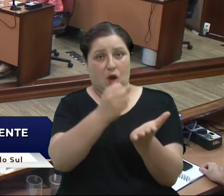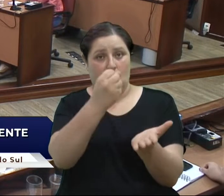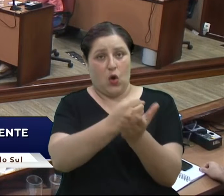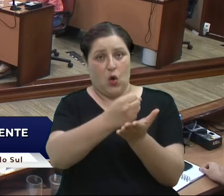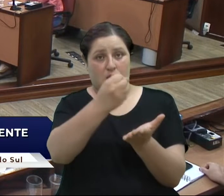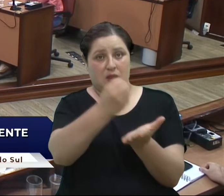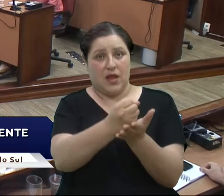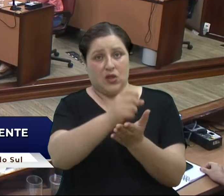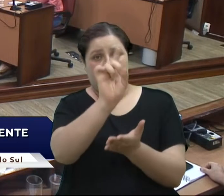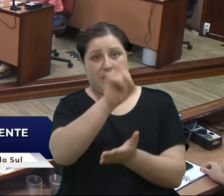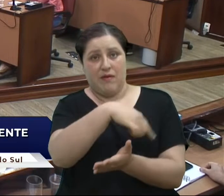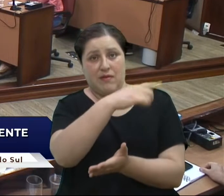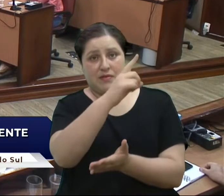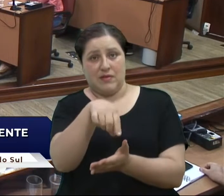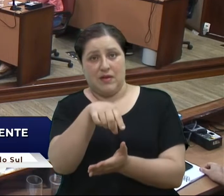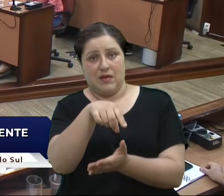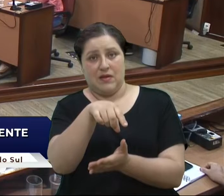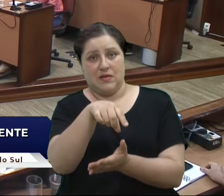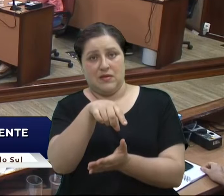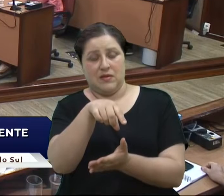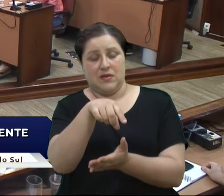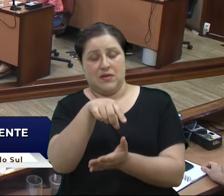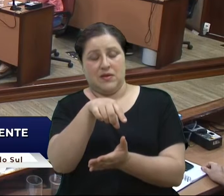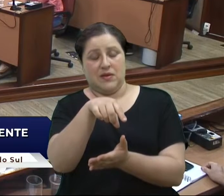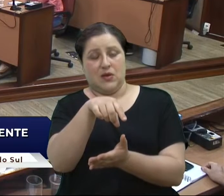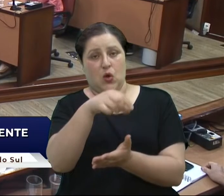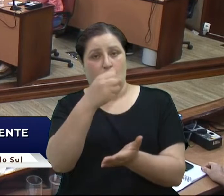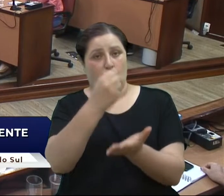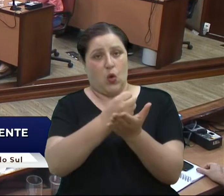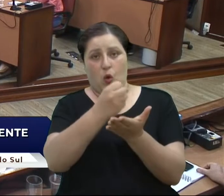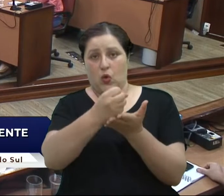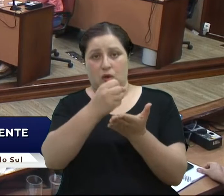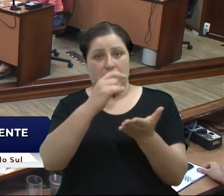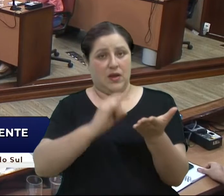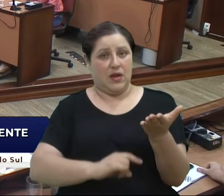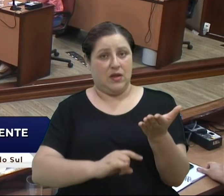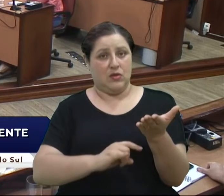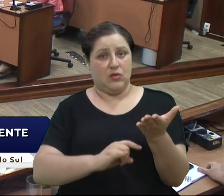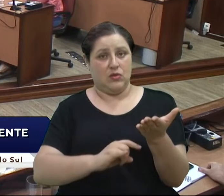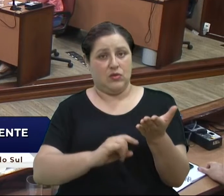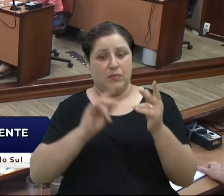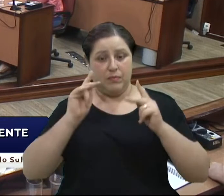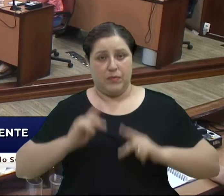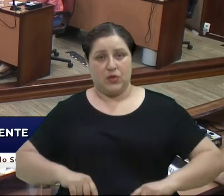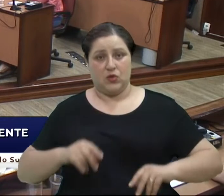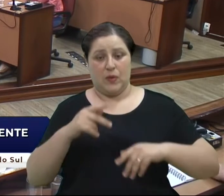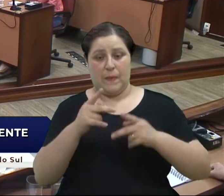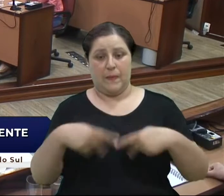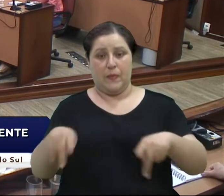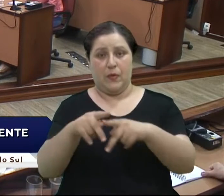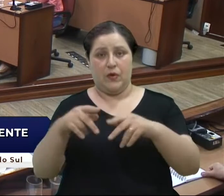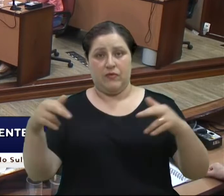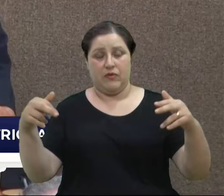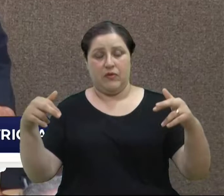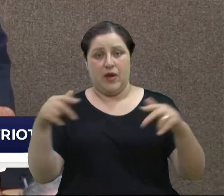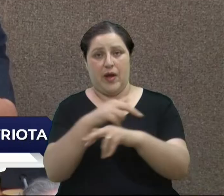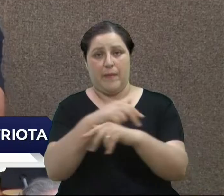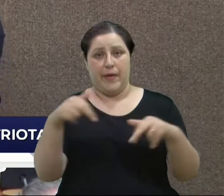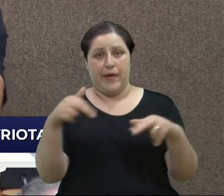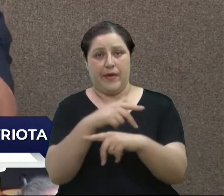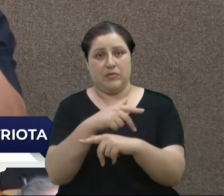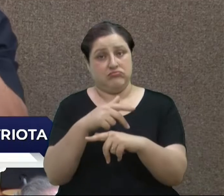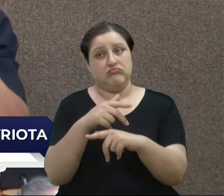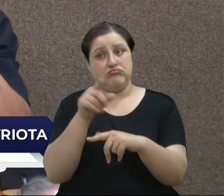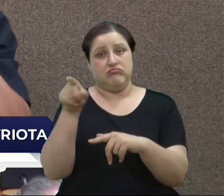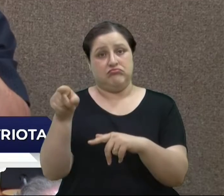cancelar o contrato e deixar o povo de a pé, ela deixa. Isso é legal. Paga a multa, cancela o contrato e fica